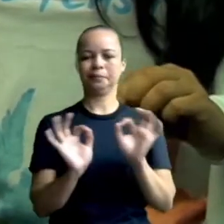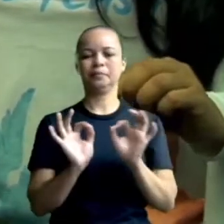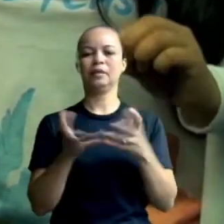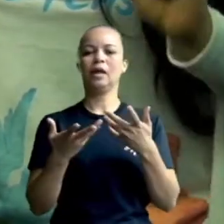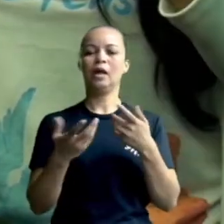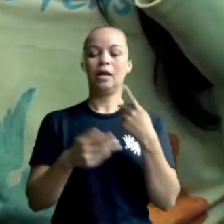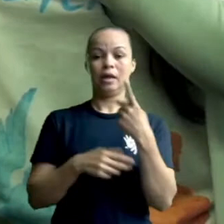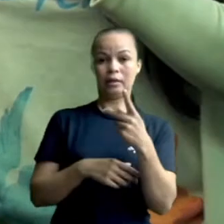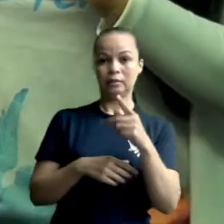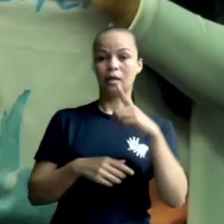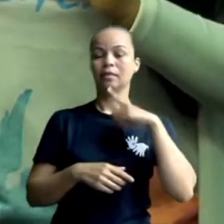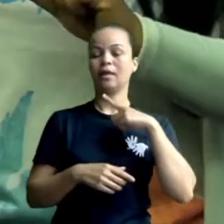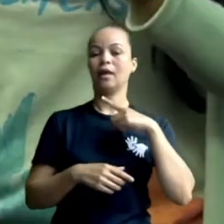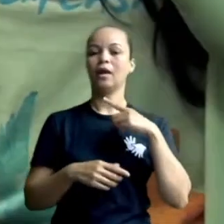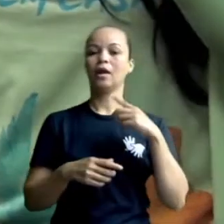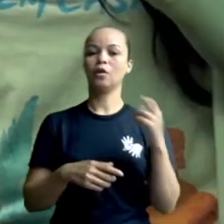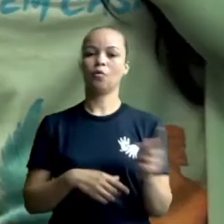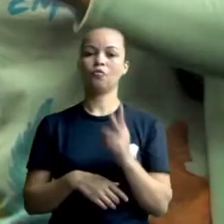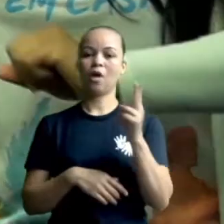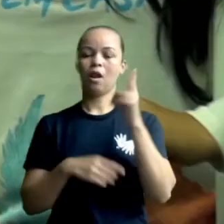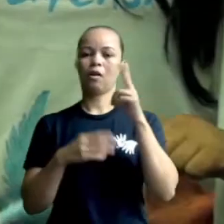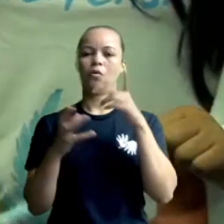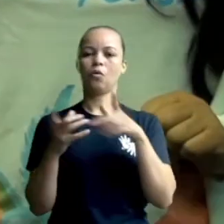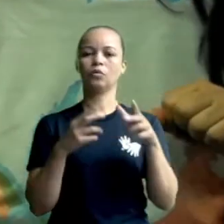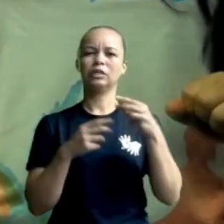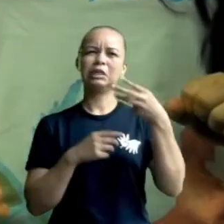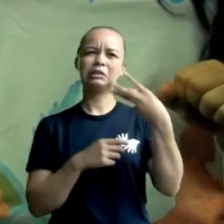um valor aproximado de